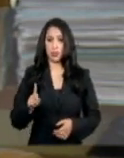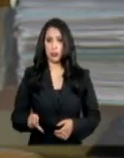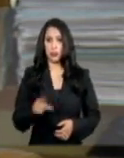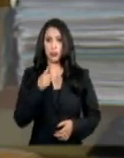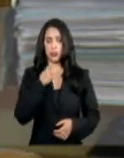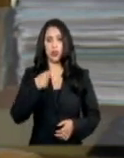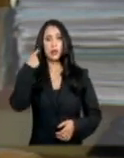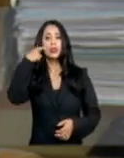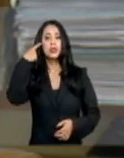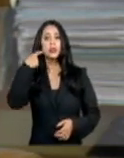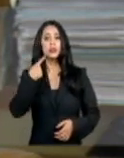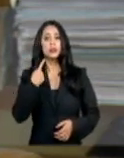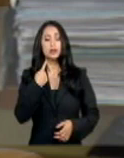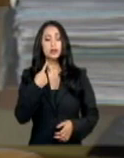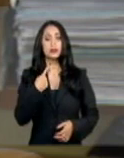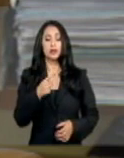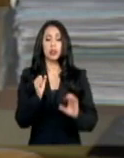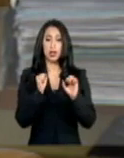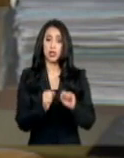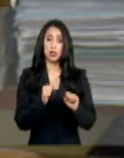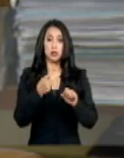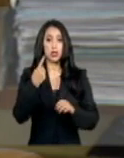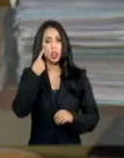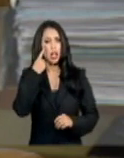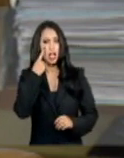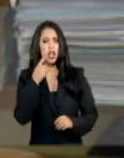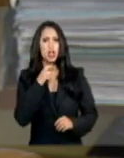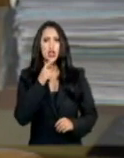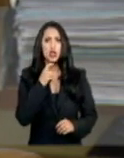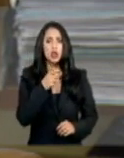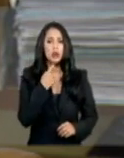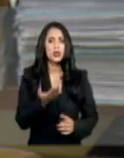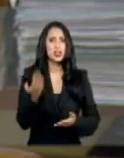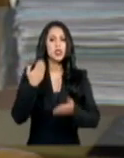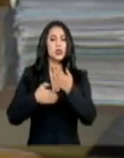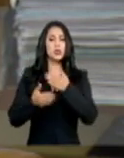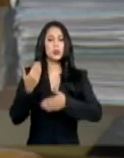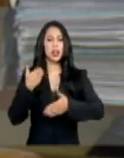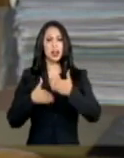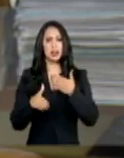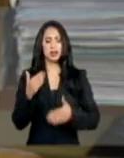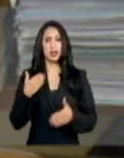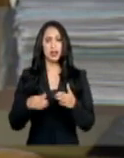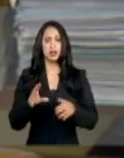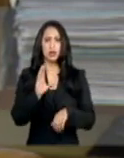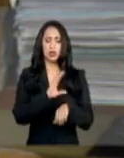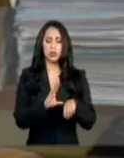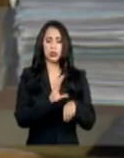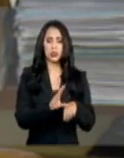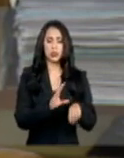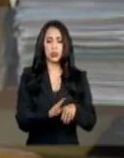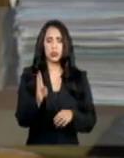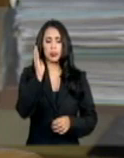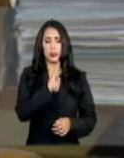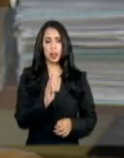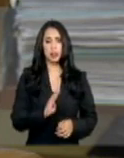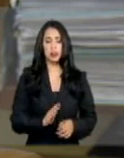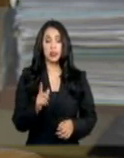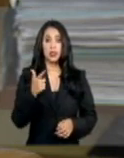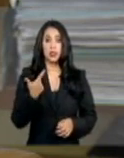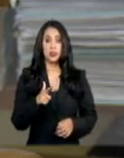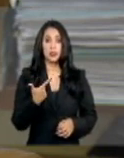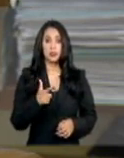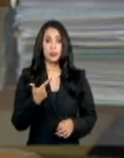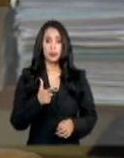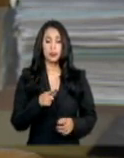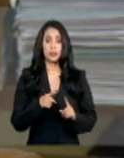advogado você podia haver dúvidas no passado quando as funções básicas das construções brasileiras não se referiram